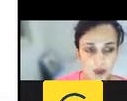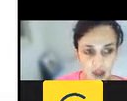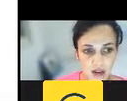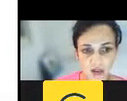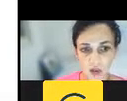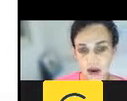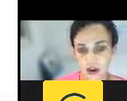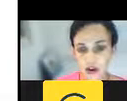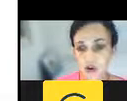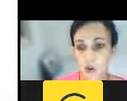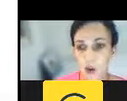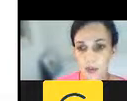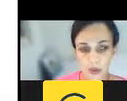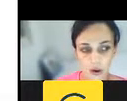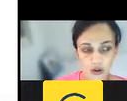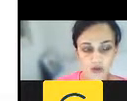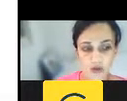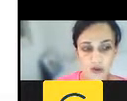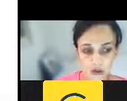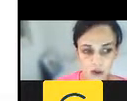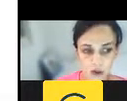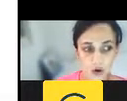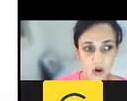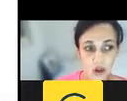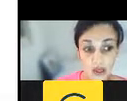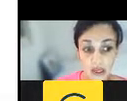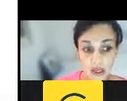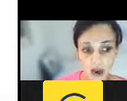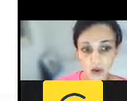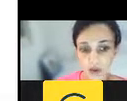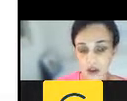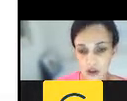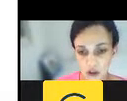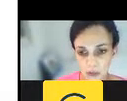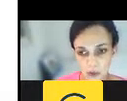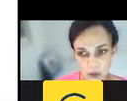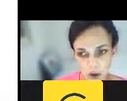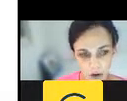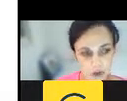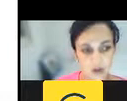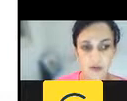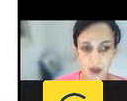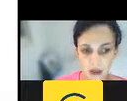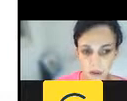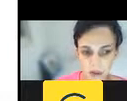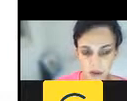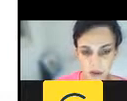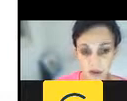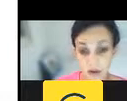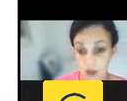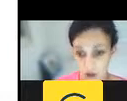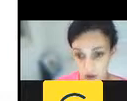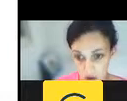uma análise comparativa com a proposta de formação integral defendida pelos teóricos que embasam a